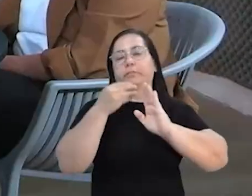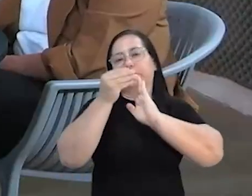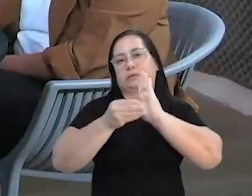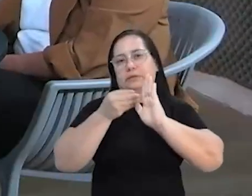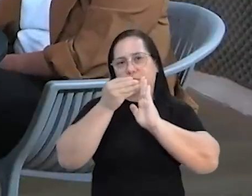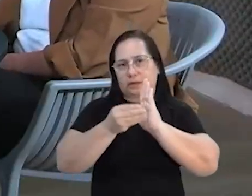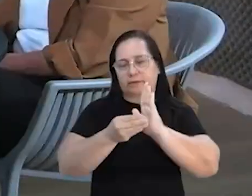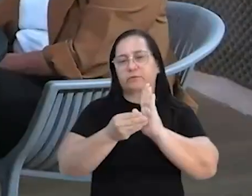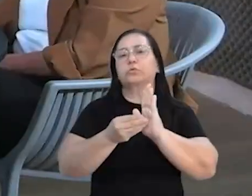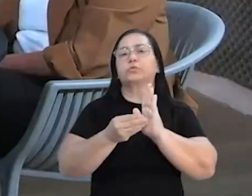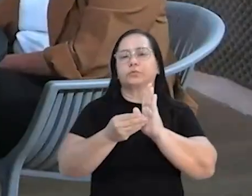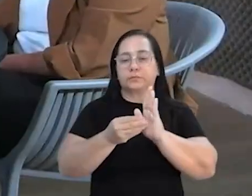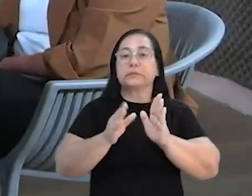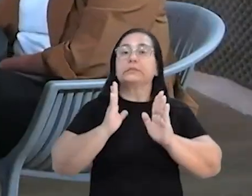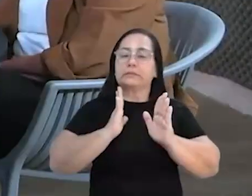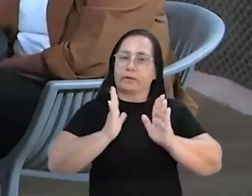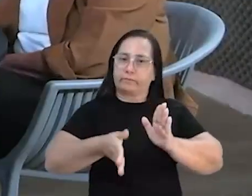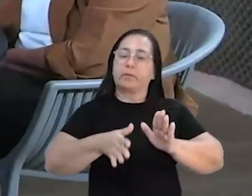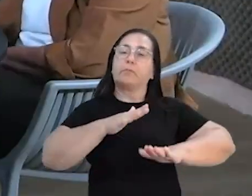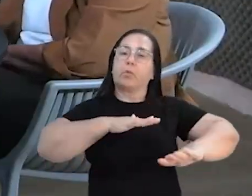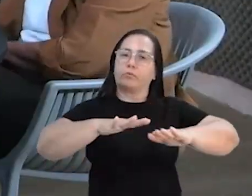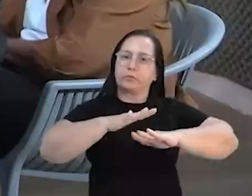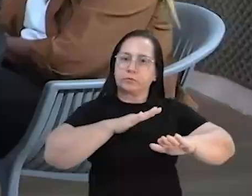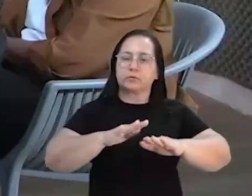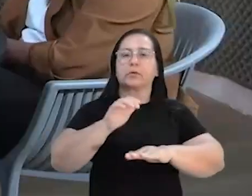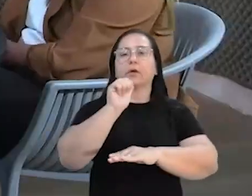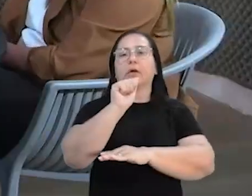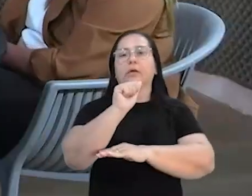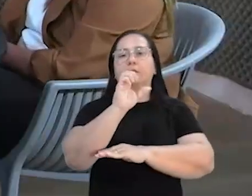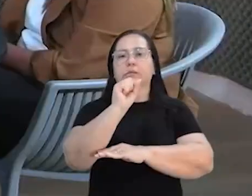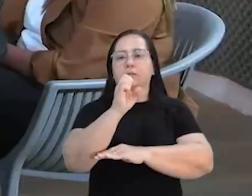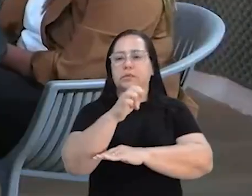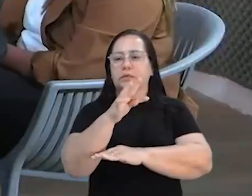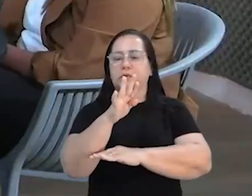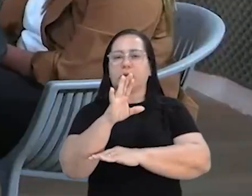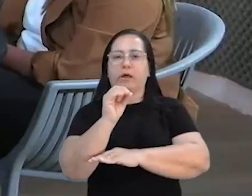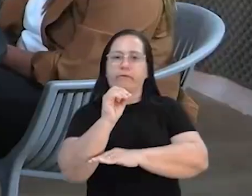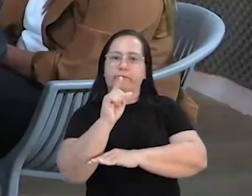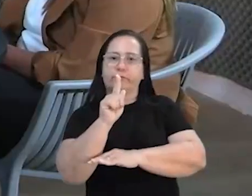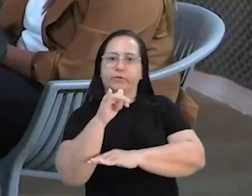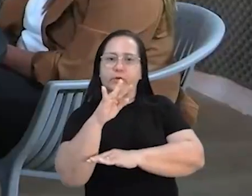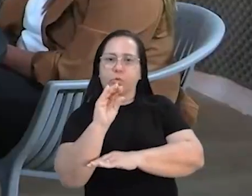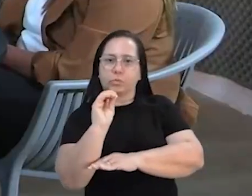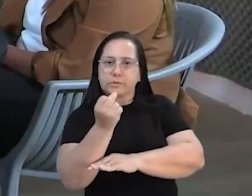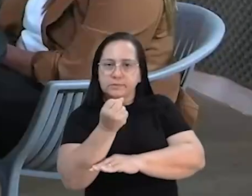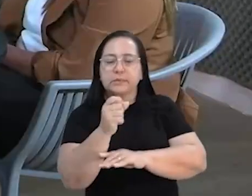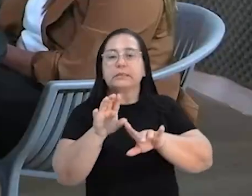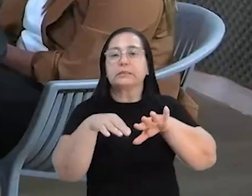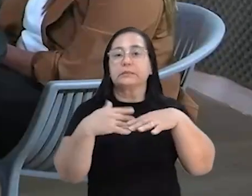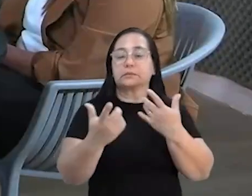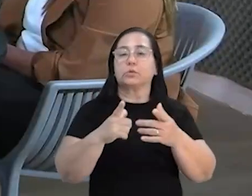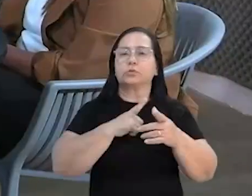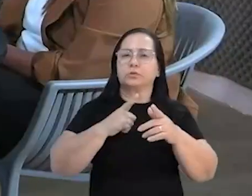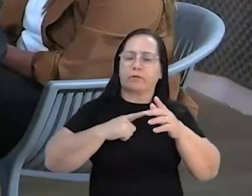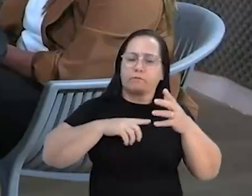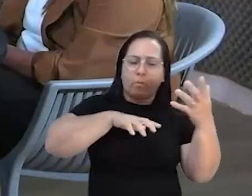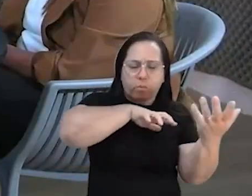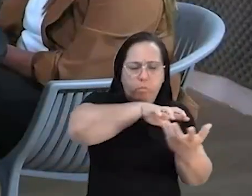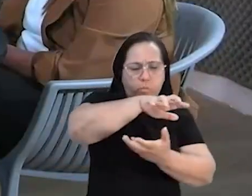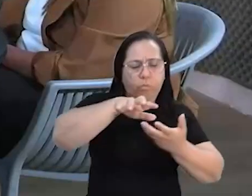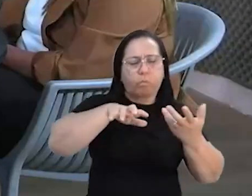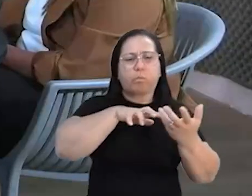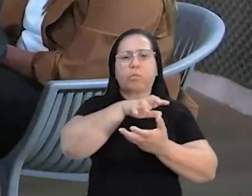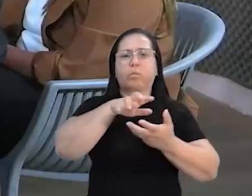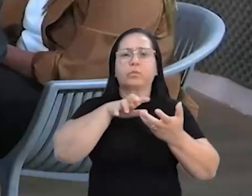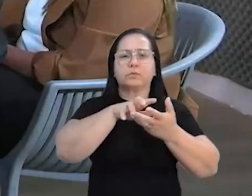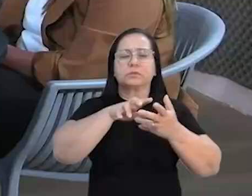gráfico. Estava rolando um movimento chamado Arts and Crafts e nesse momento estava uma ebulição total,